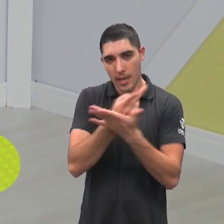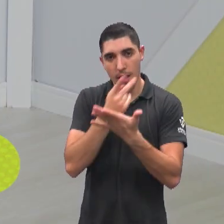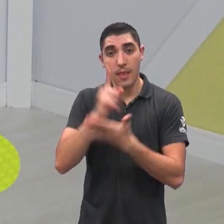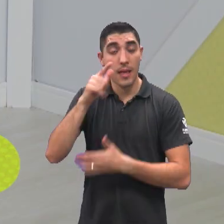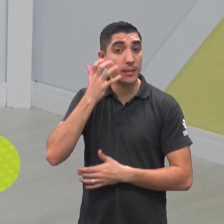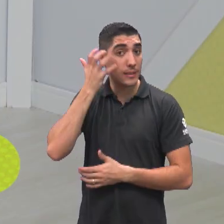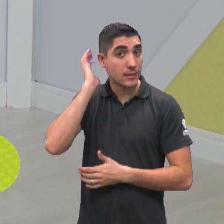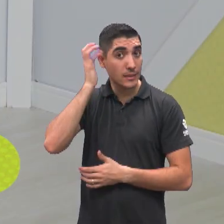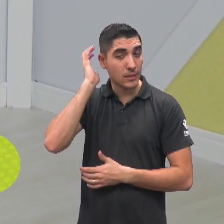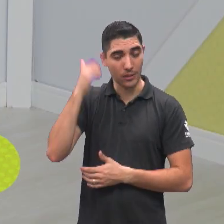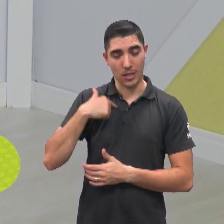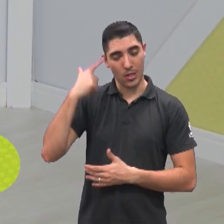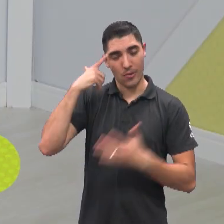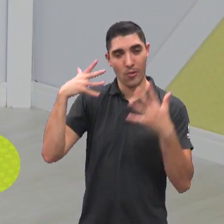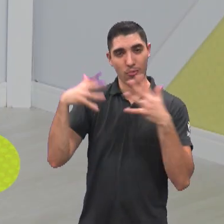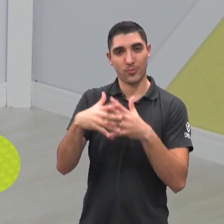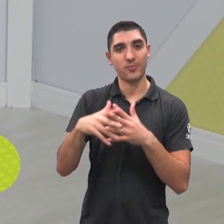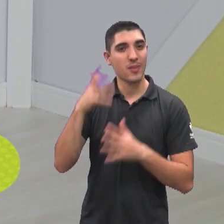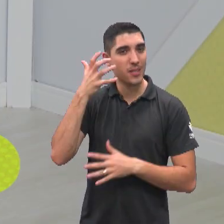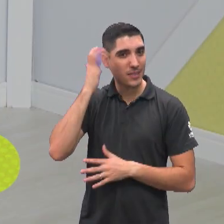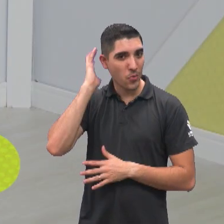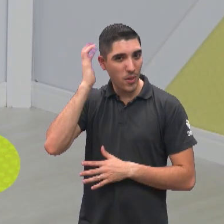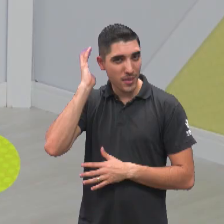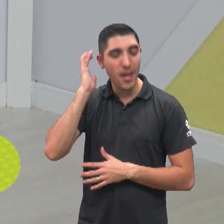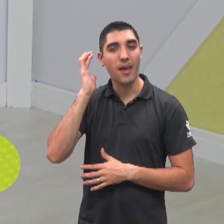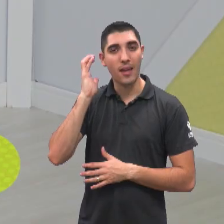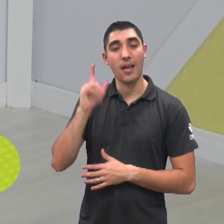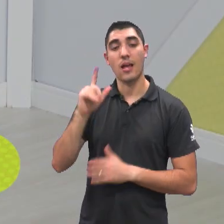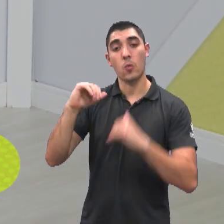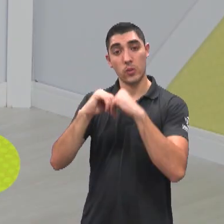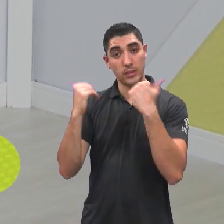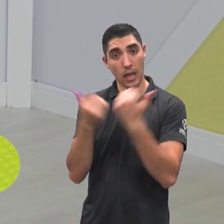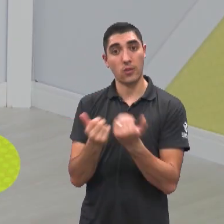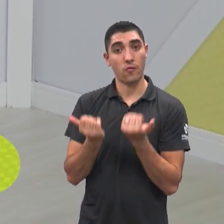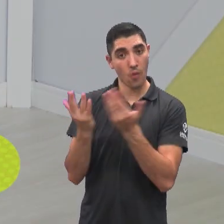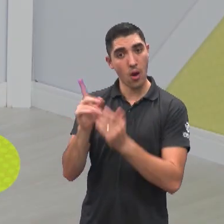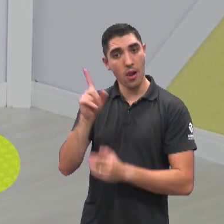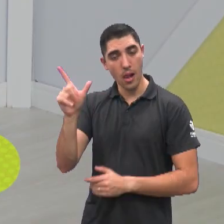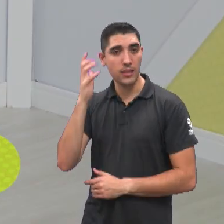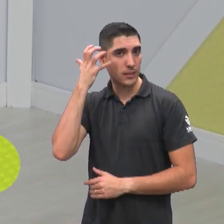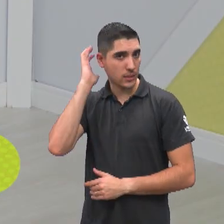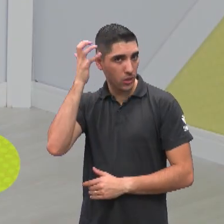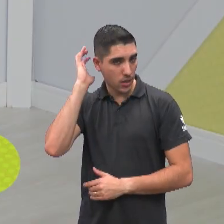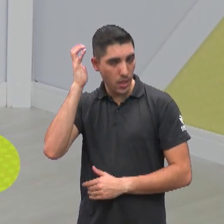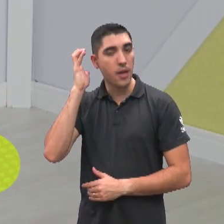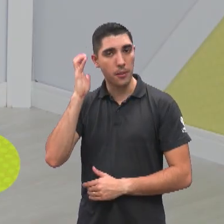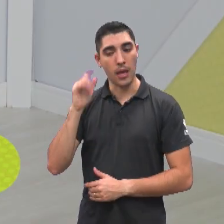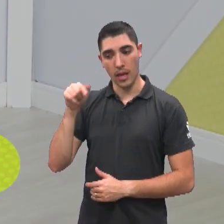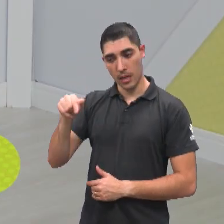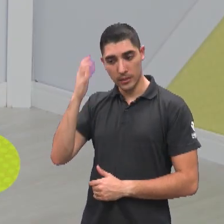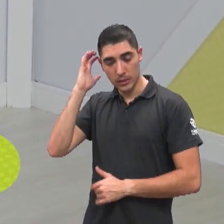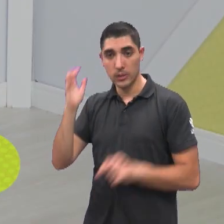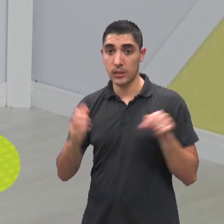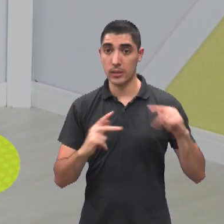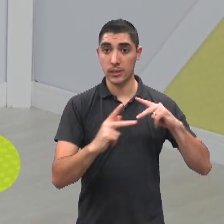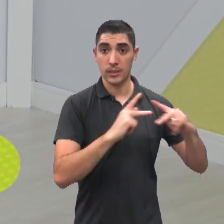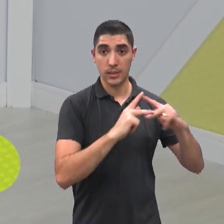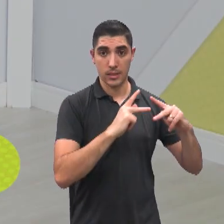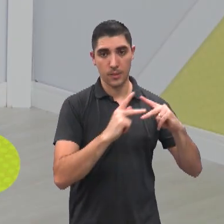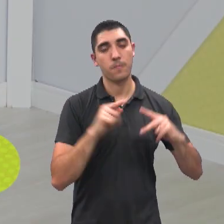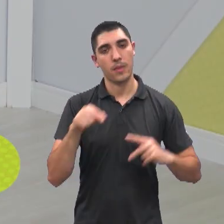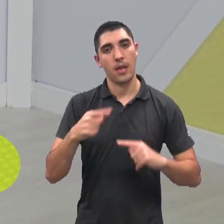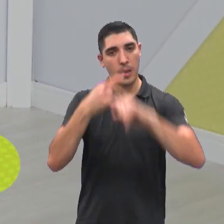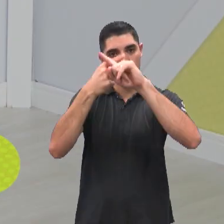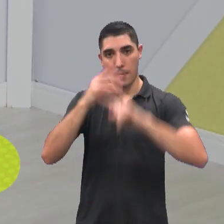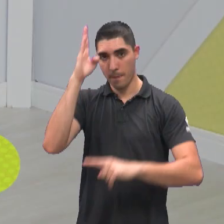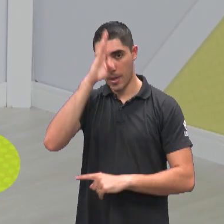me confundi, contra o Santo André, lá no ginásio Noêmia Assunção, Santo André e São José, 6ª rodada da Liga Nacional, tá